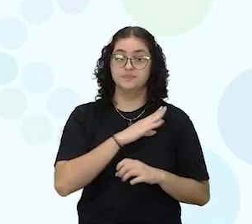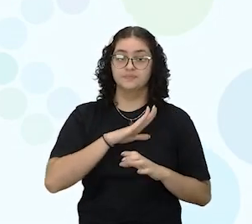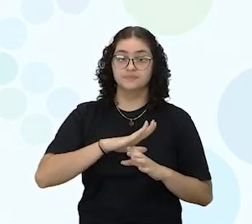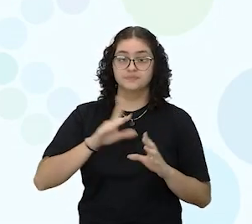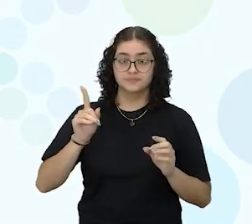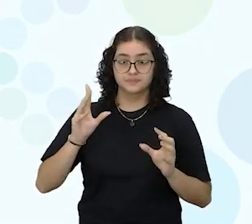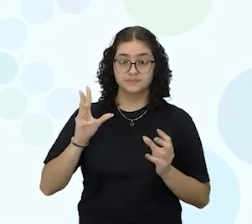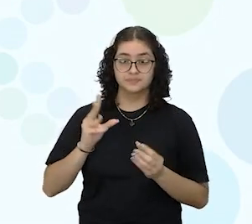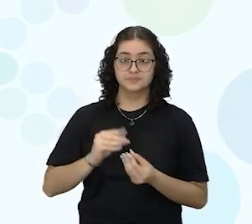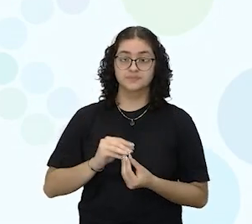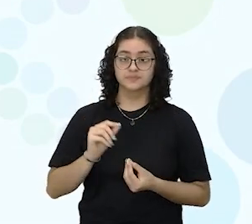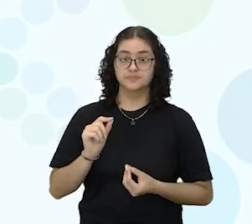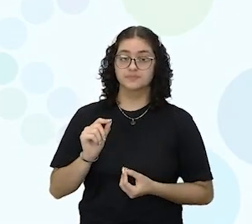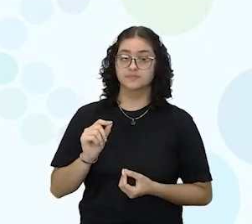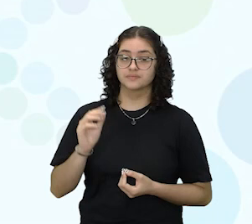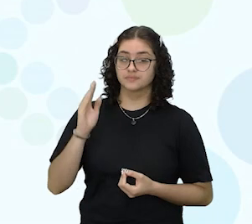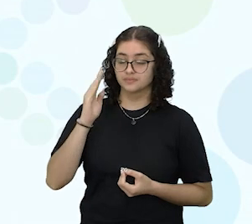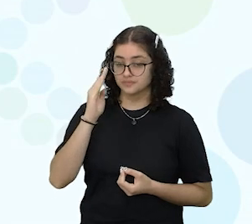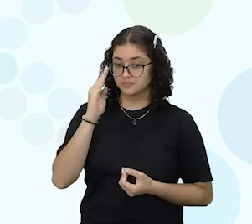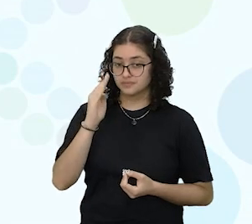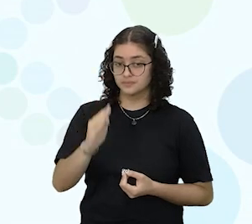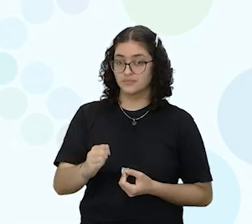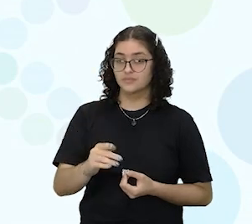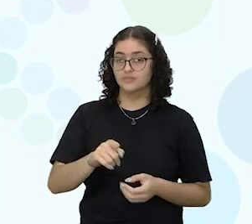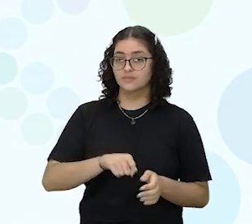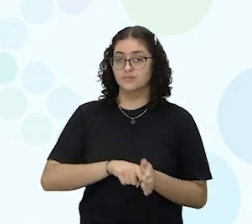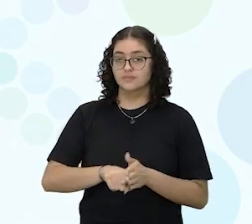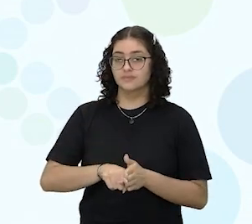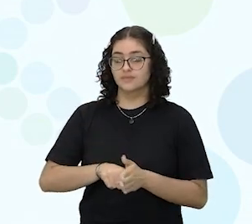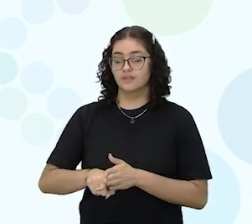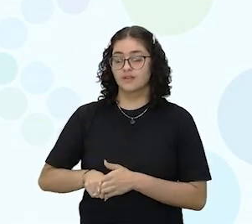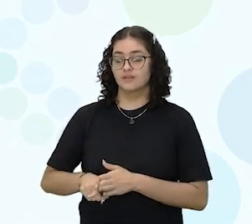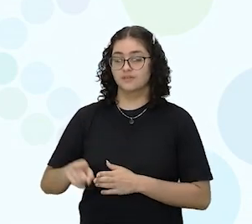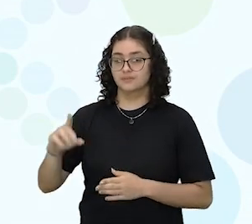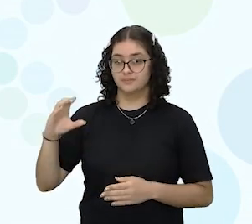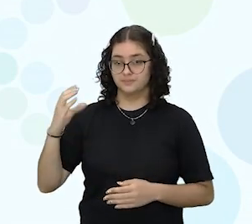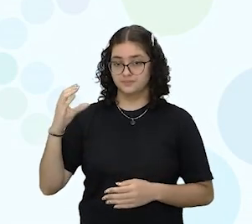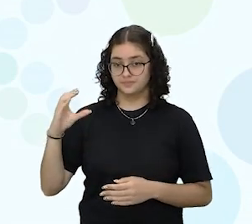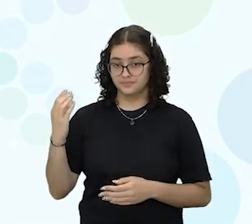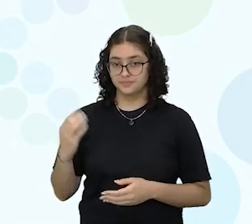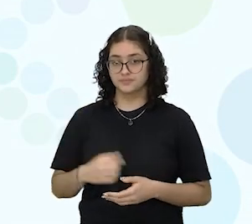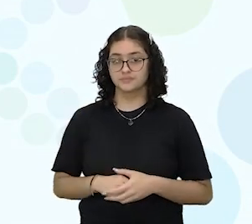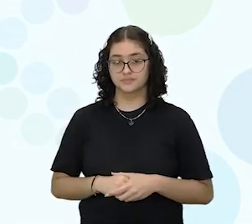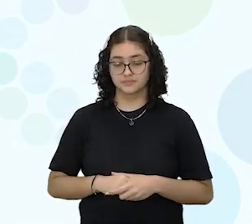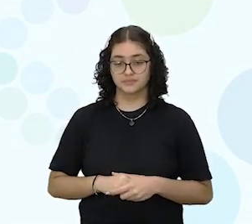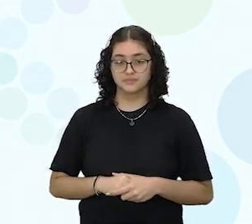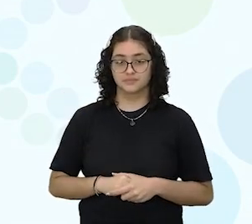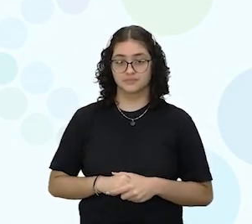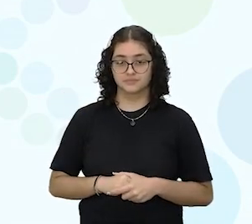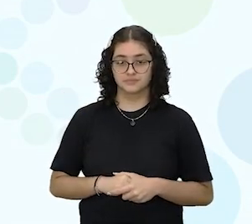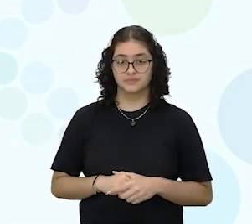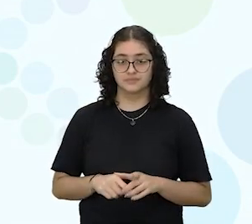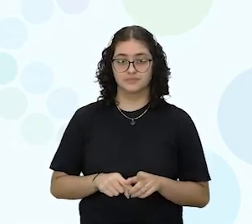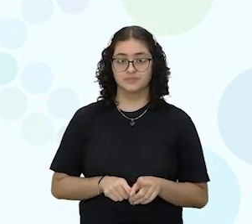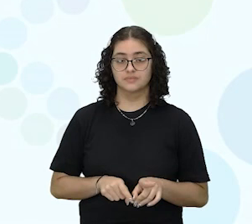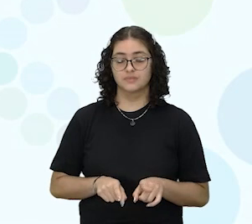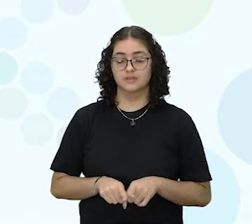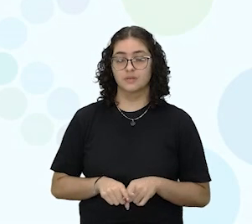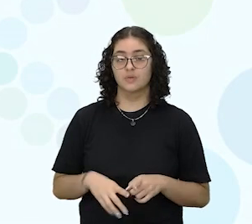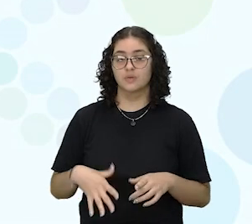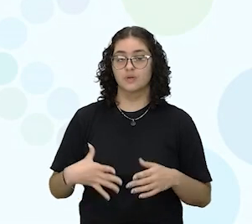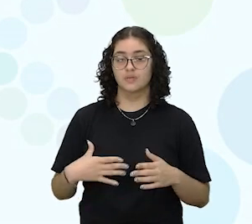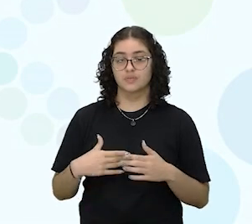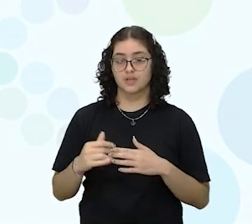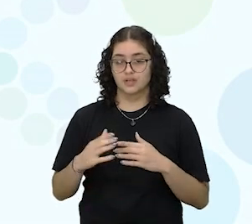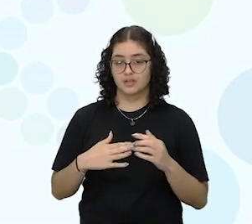ver com uma questão primordial, que é a questão da investigação científica, e exatamente quais habilidades, então, de